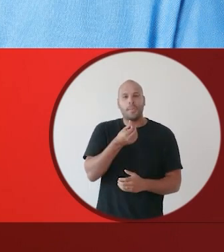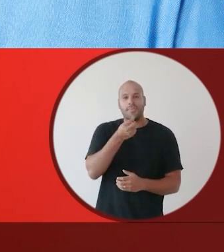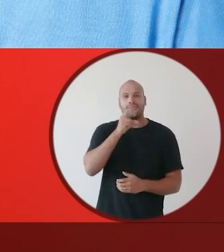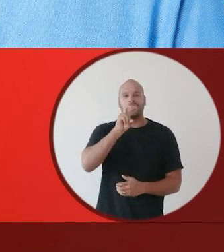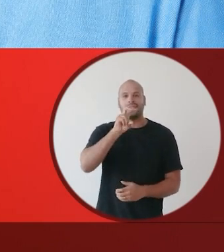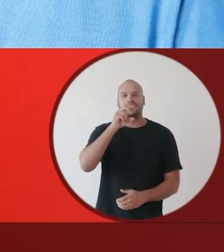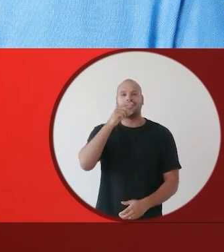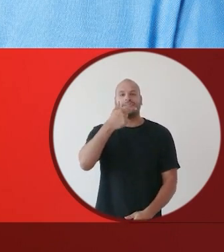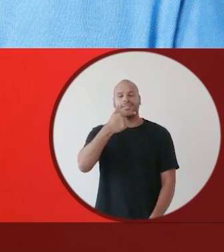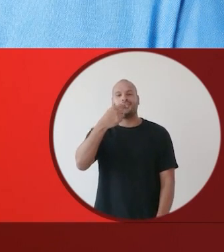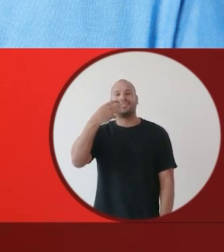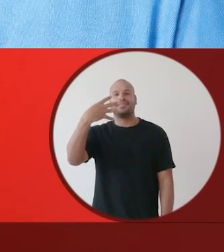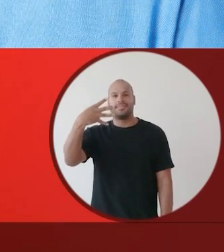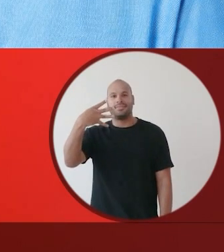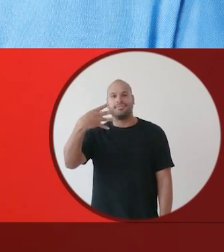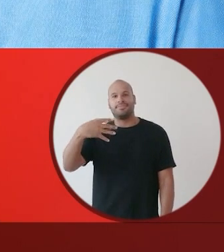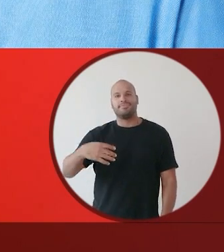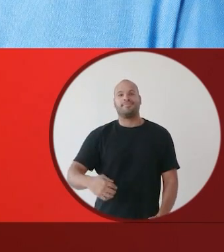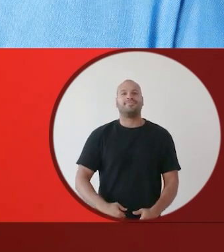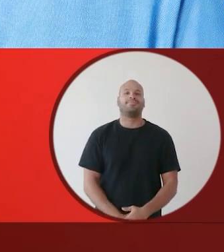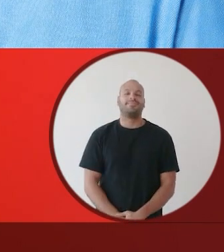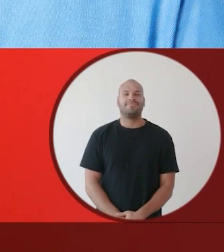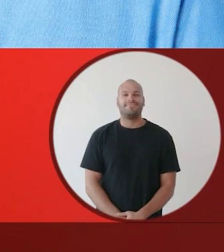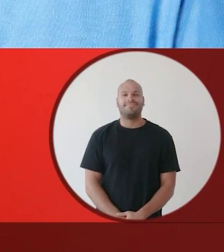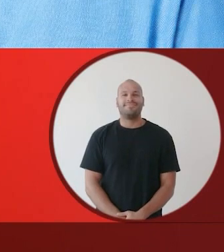Foca 6524.